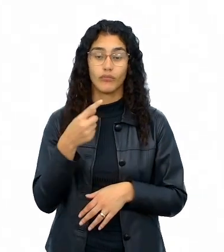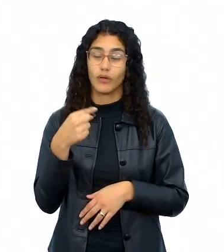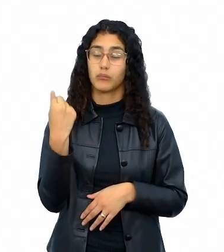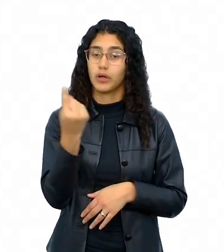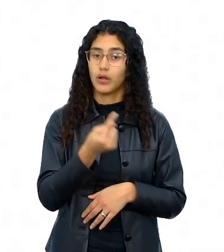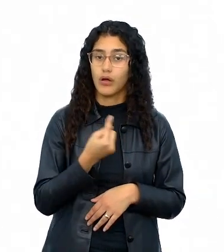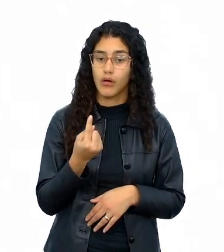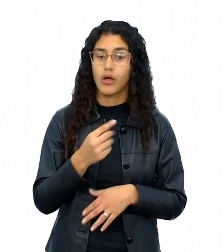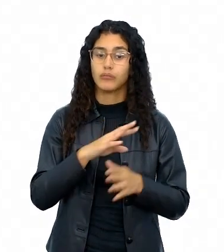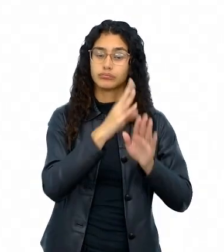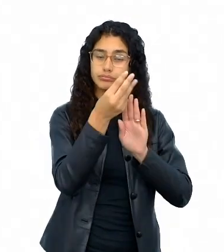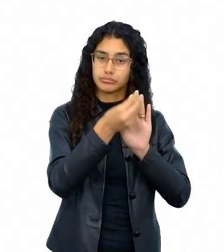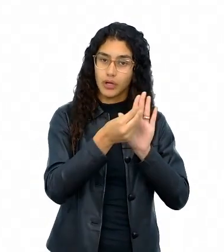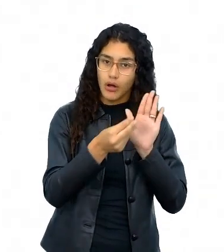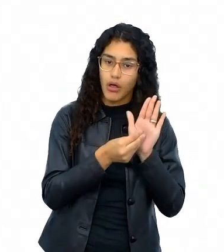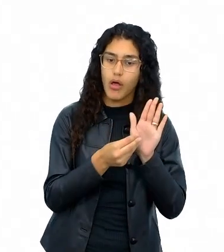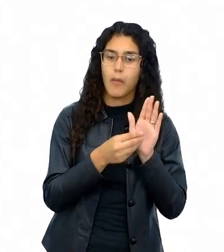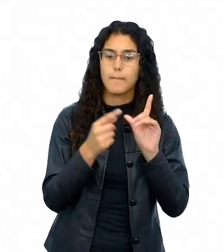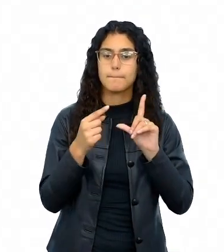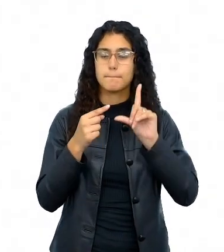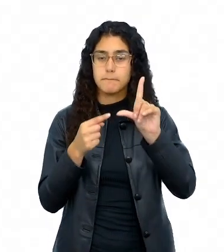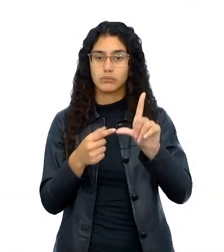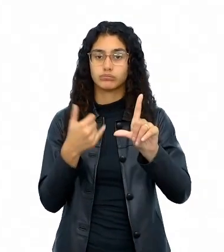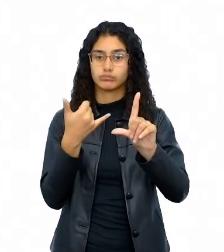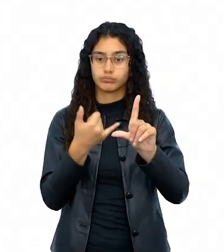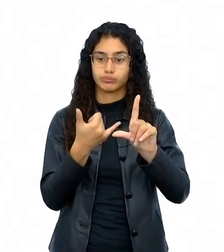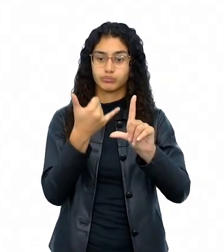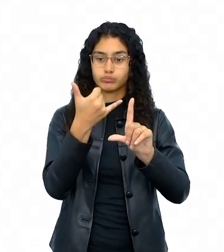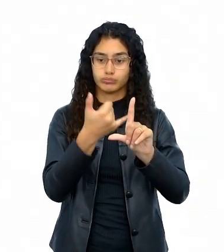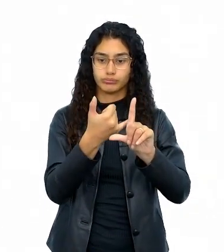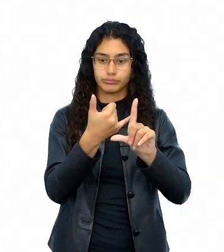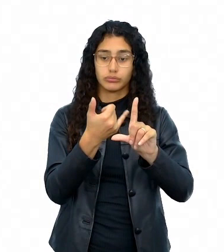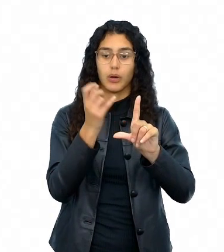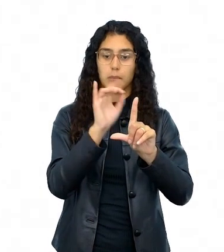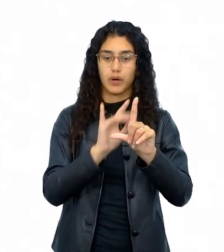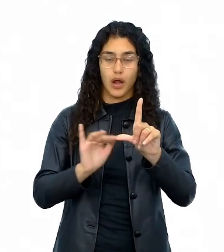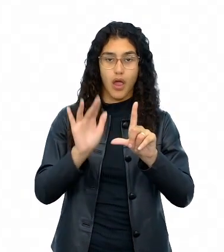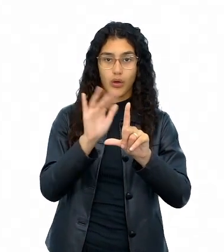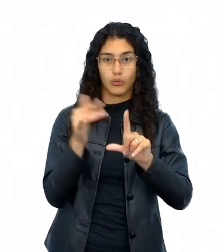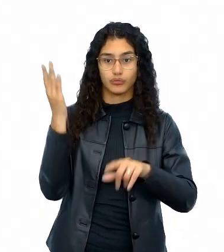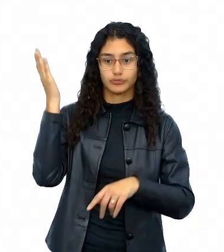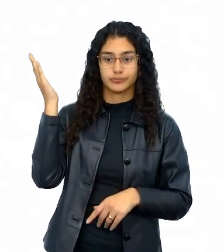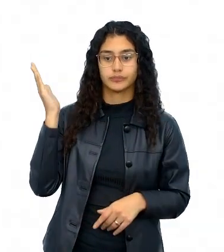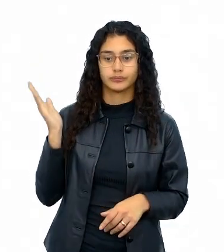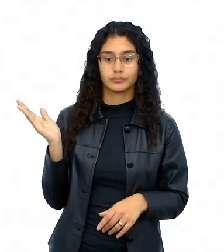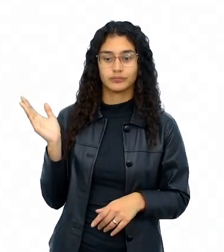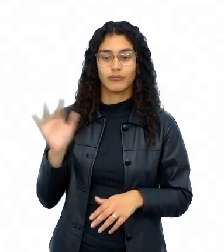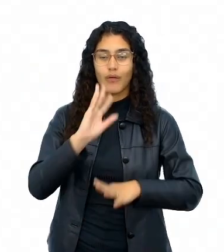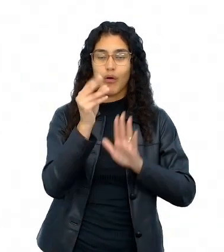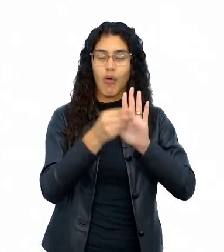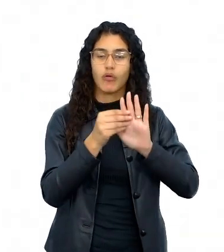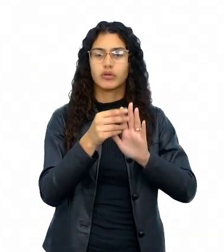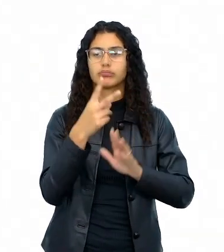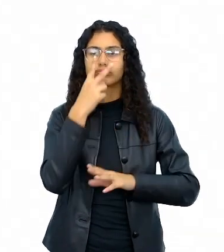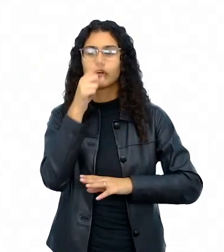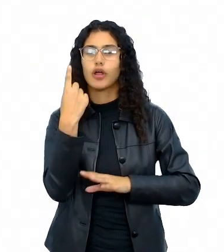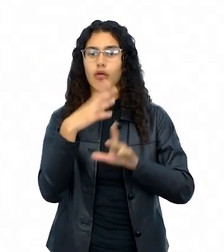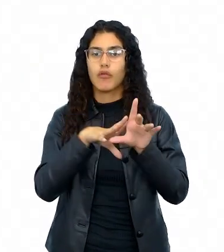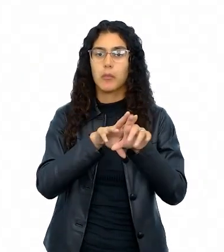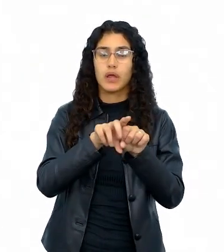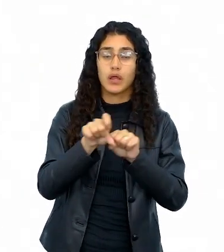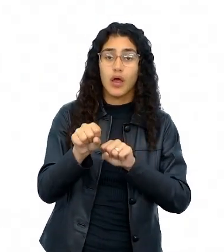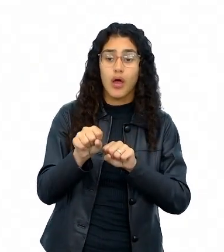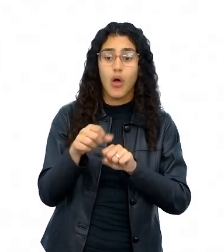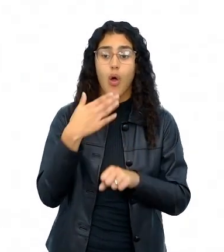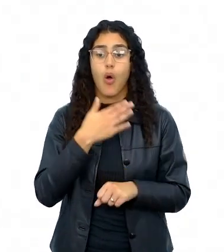gente, coloque lá, aponte seu celular para cá e coloca aí o que vocês acharam da nossa formação, o que